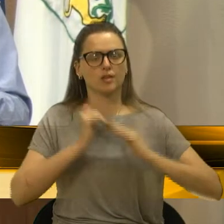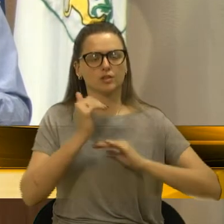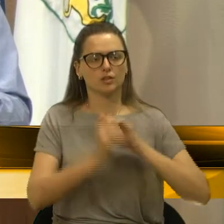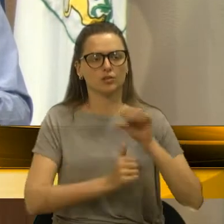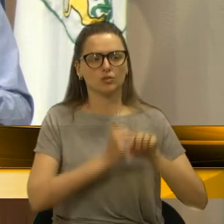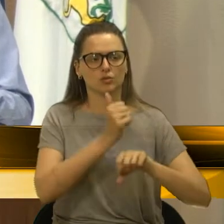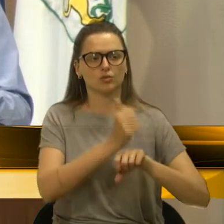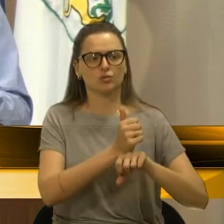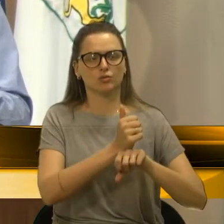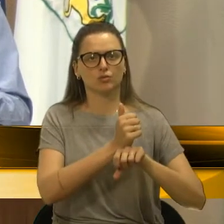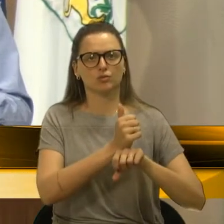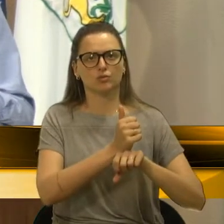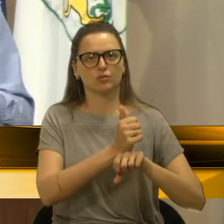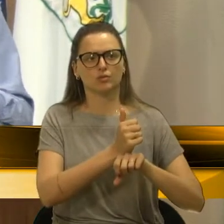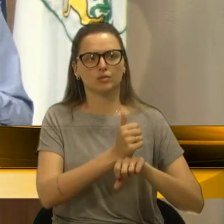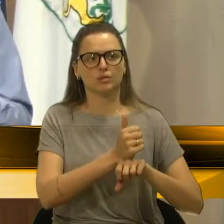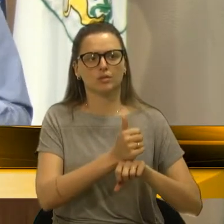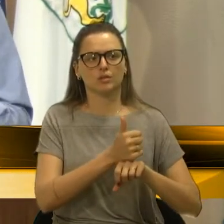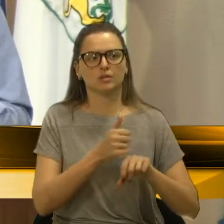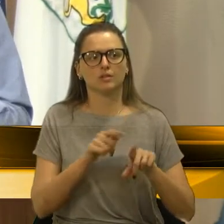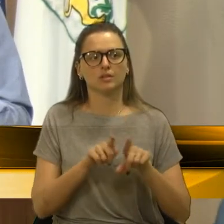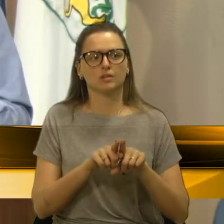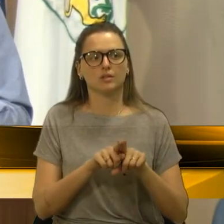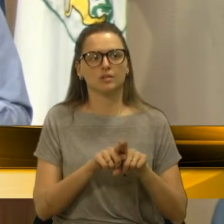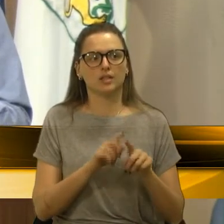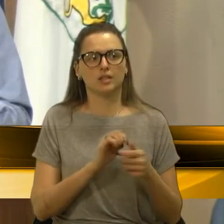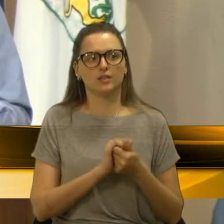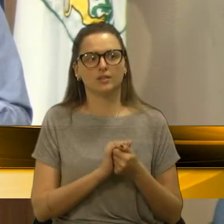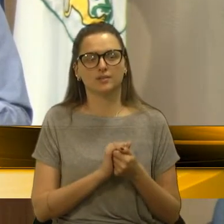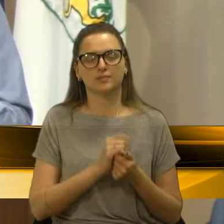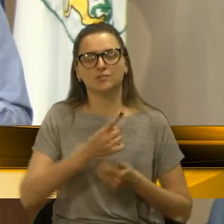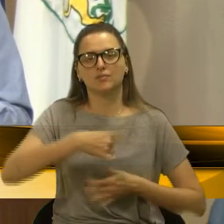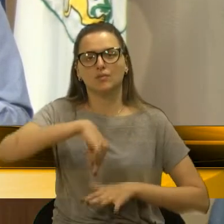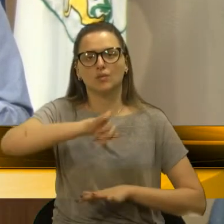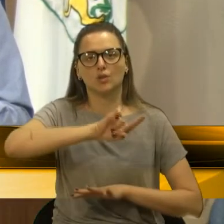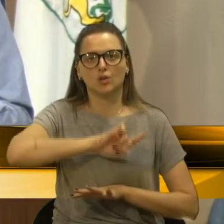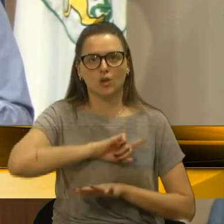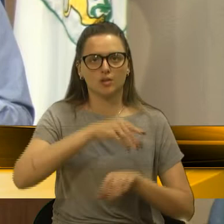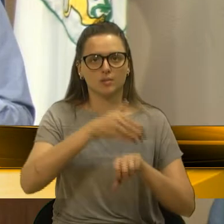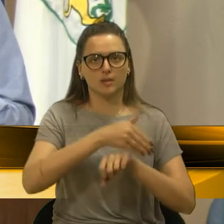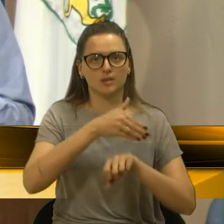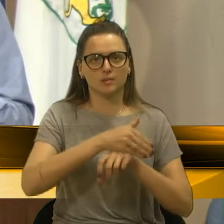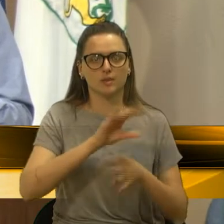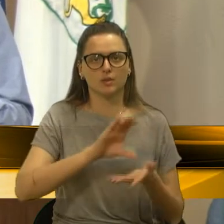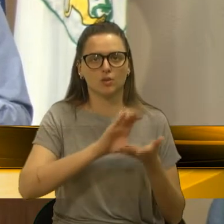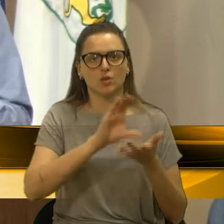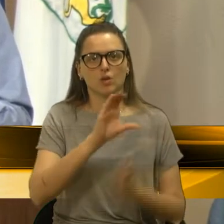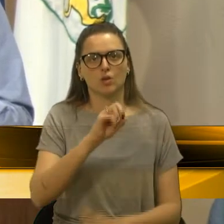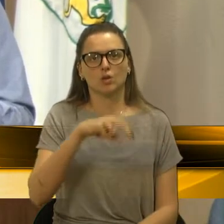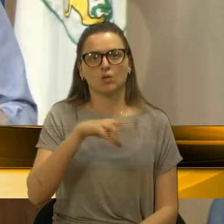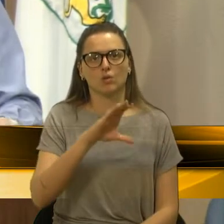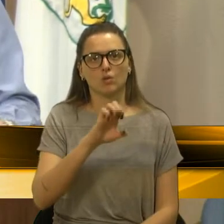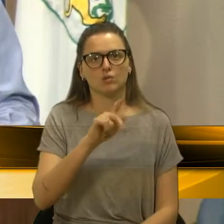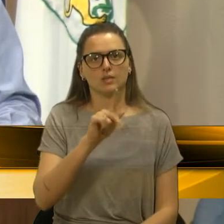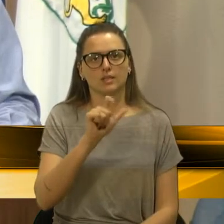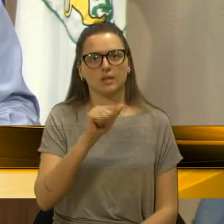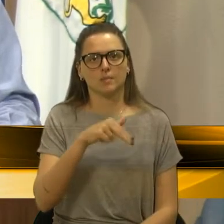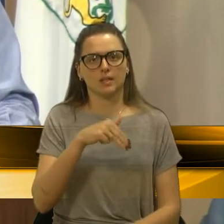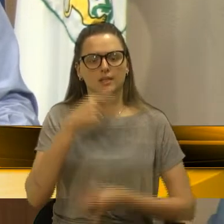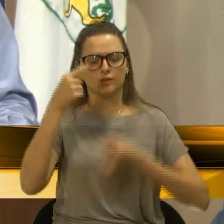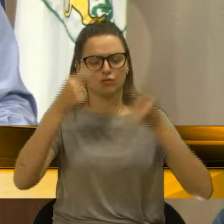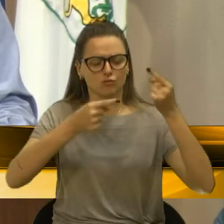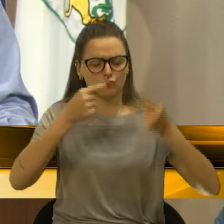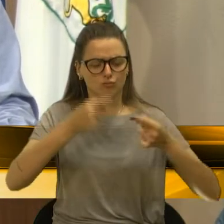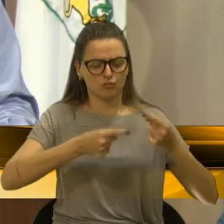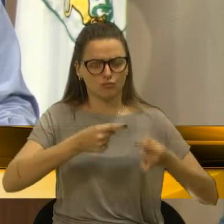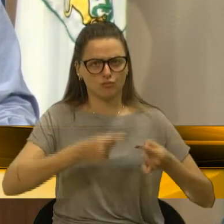substitutivo. A impressão que passa é que nós, como parte do Conceplan, ficamos discutindo 1 ano e